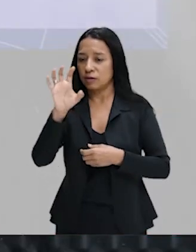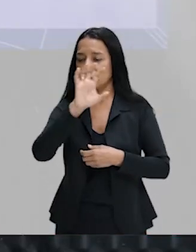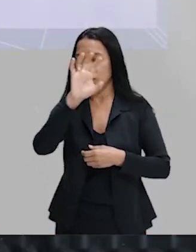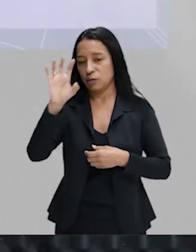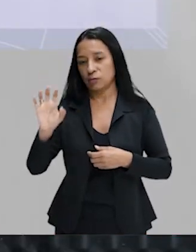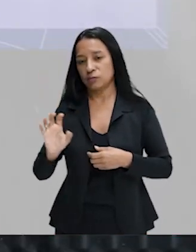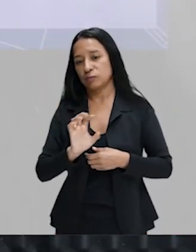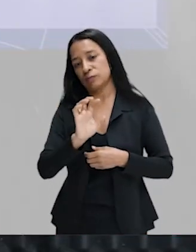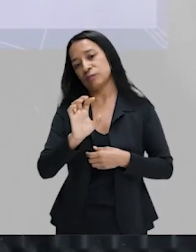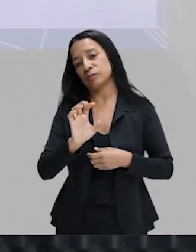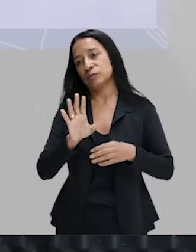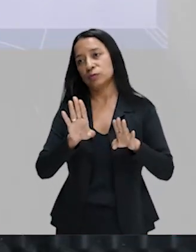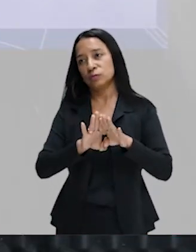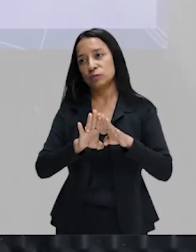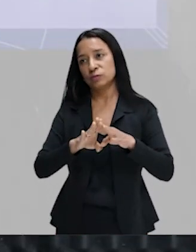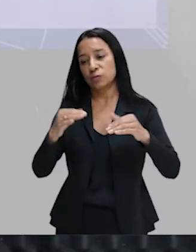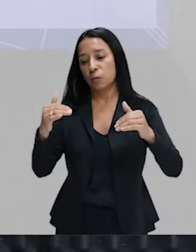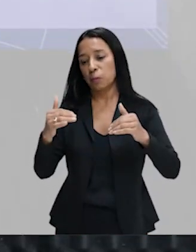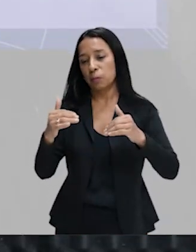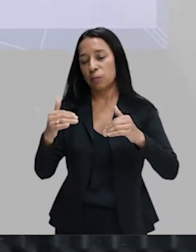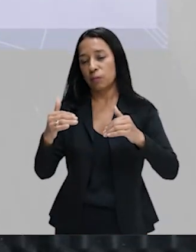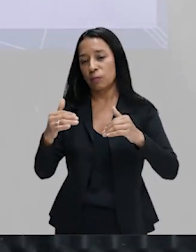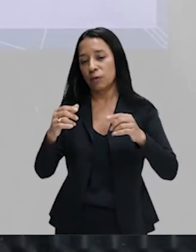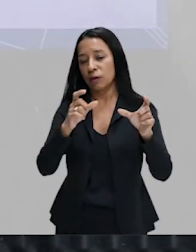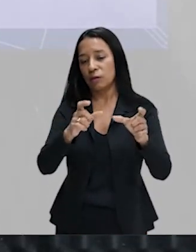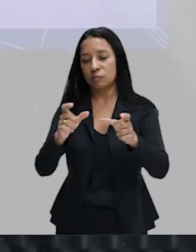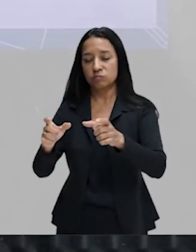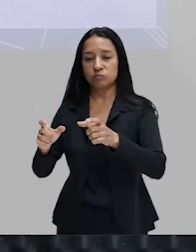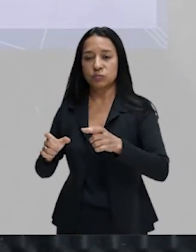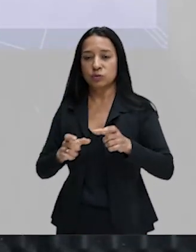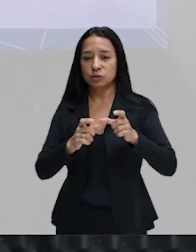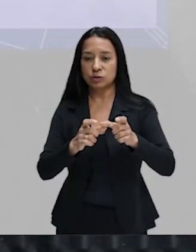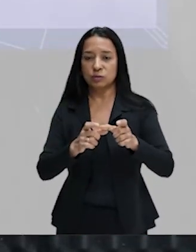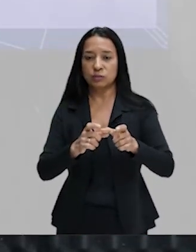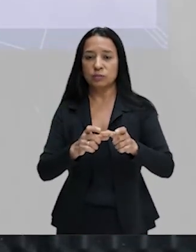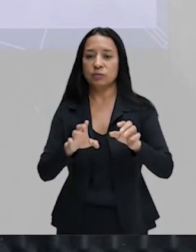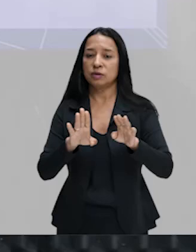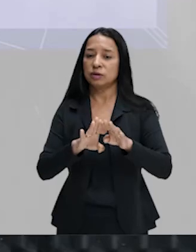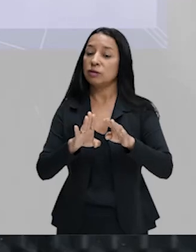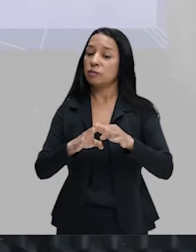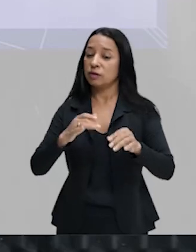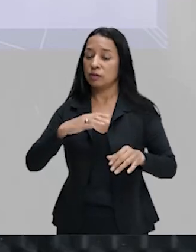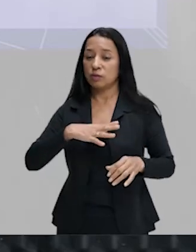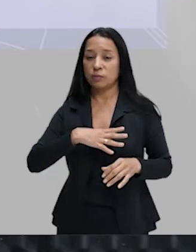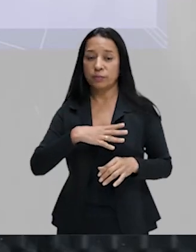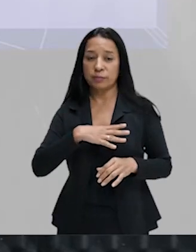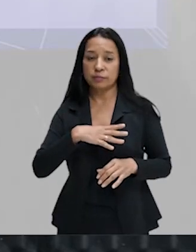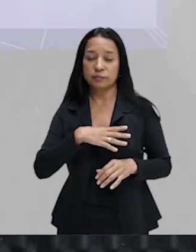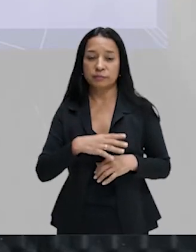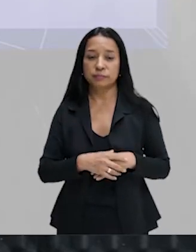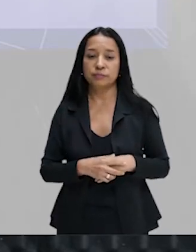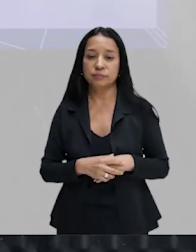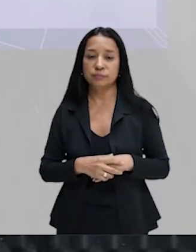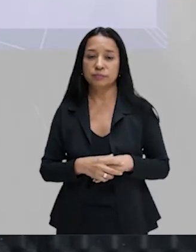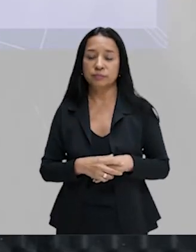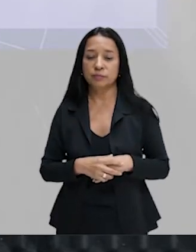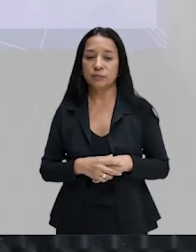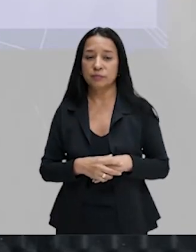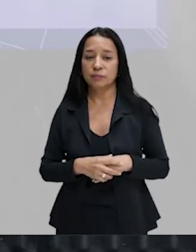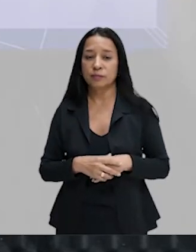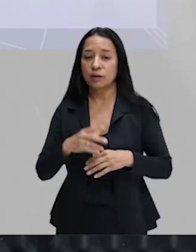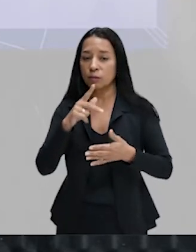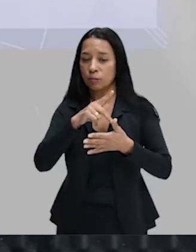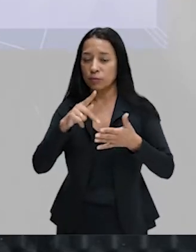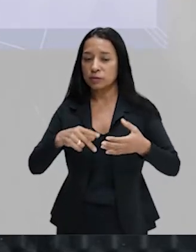subjetivo. Regionalista tem a ver com região, né, região fora da zona urbana, tá bom? Além da poesia intimista, merece destaque a